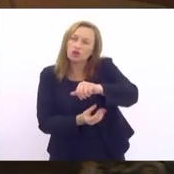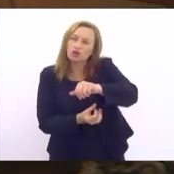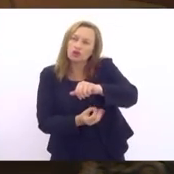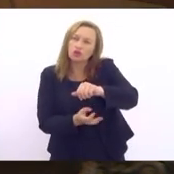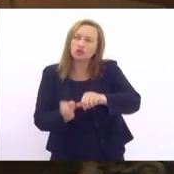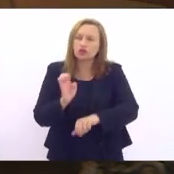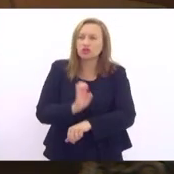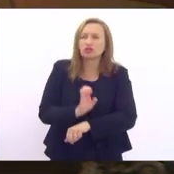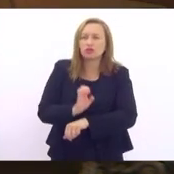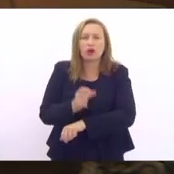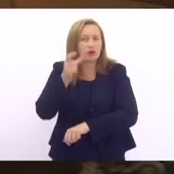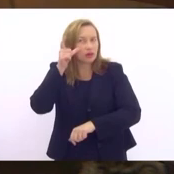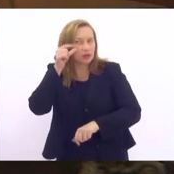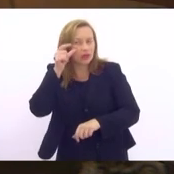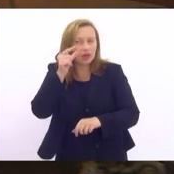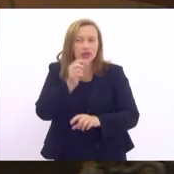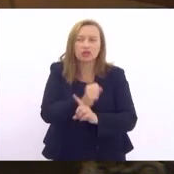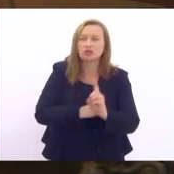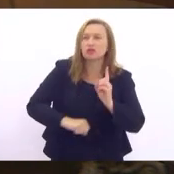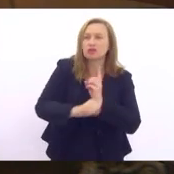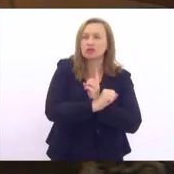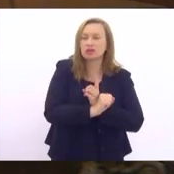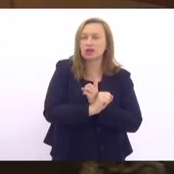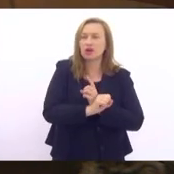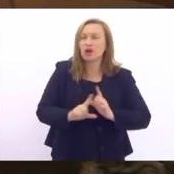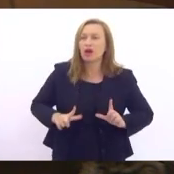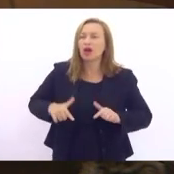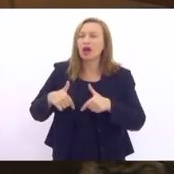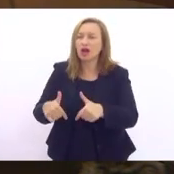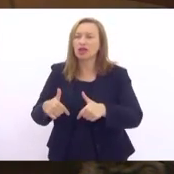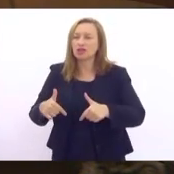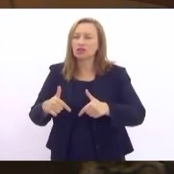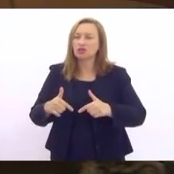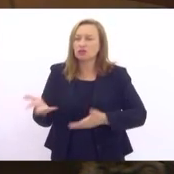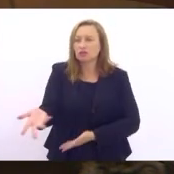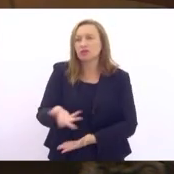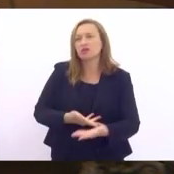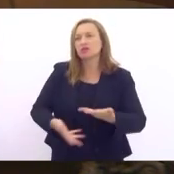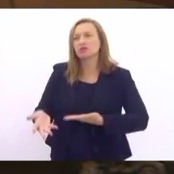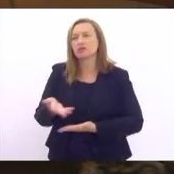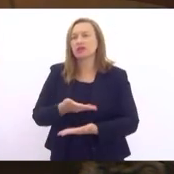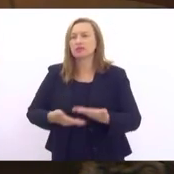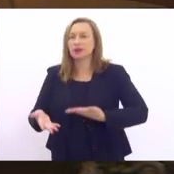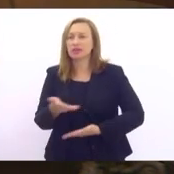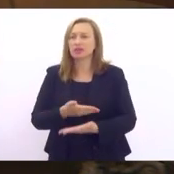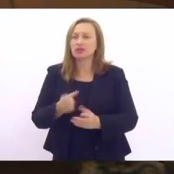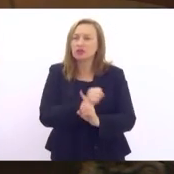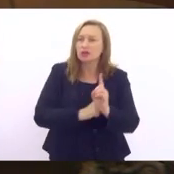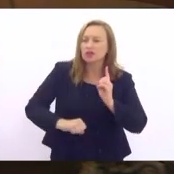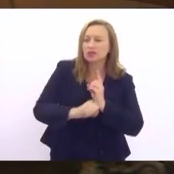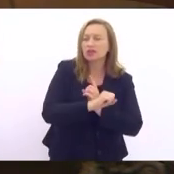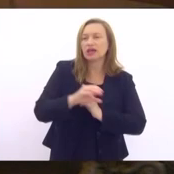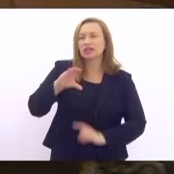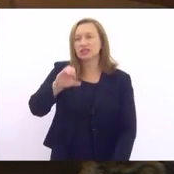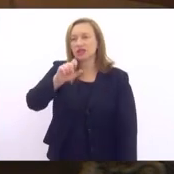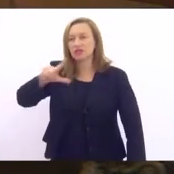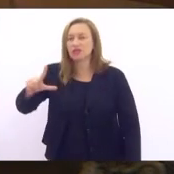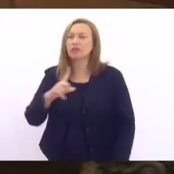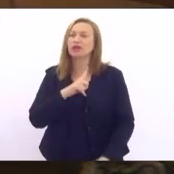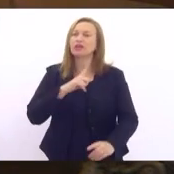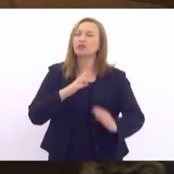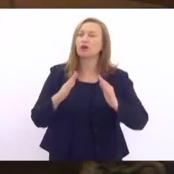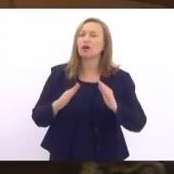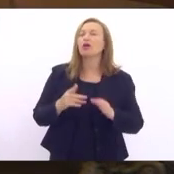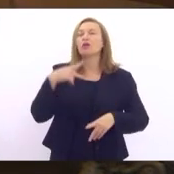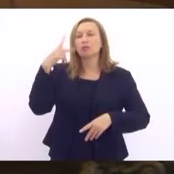com participação da sociedade civil, para que a gente possa ter, de fato, uma política habitacional que seja democrática e